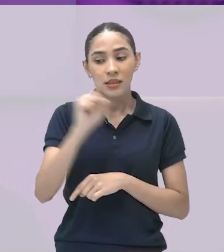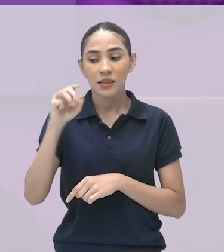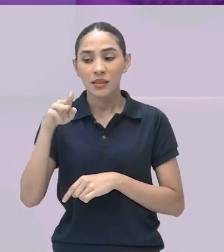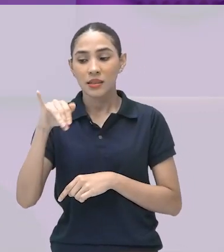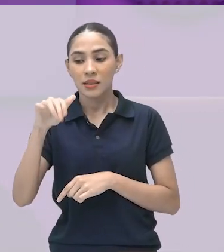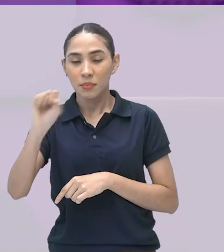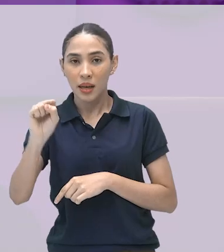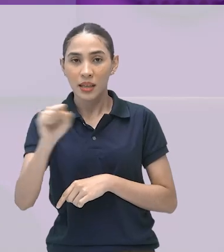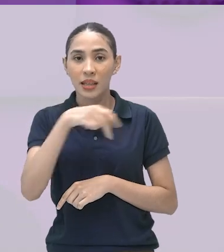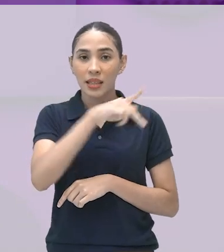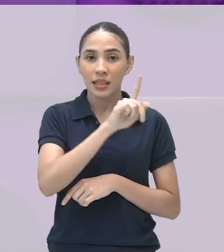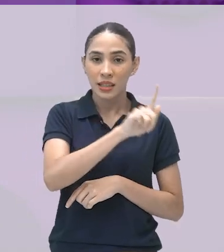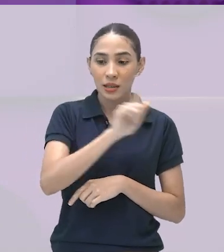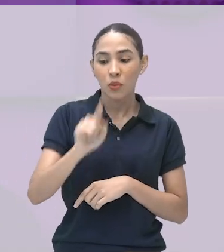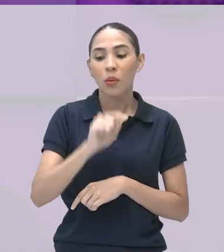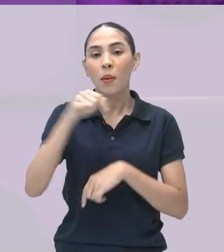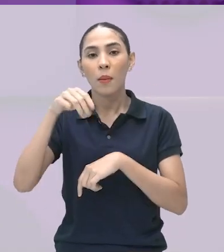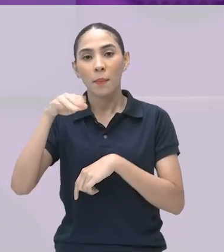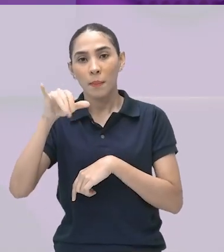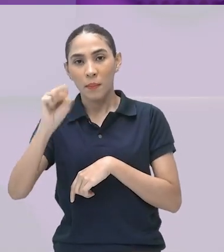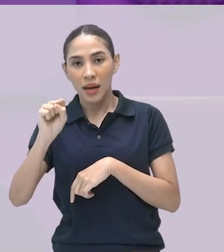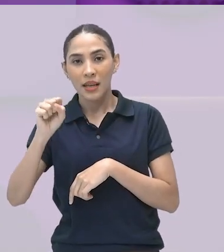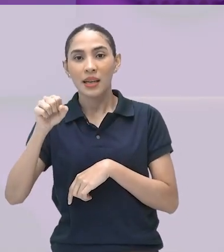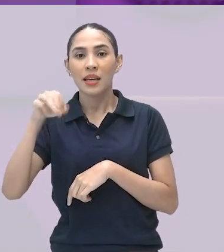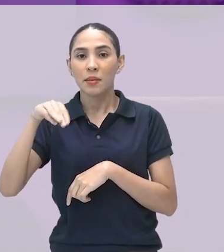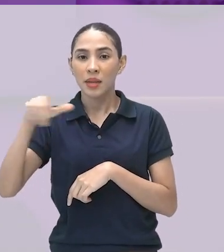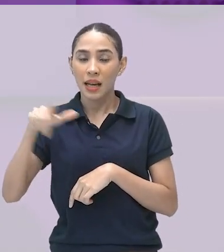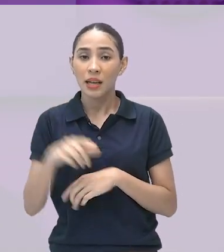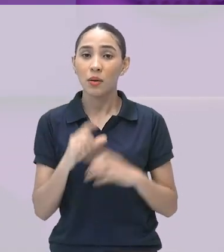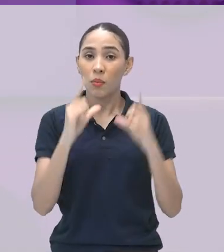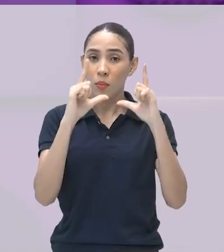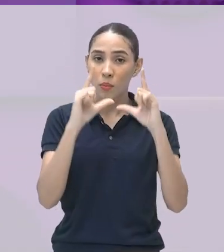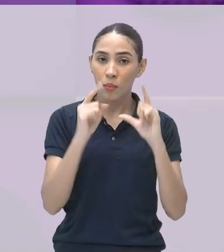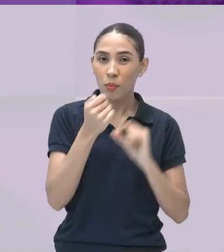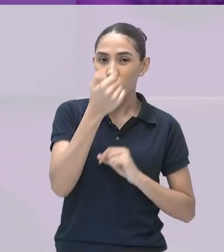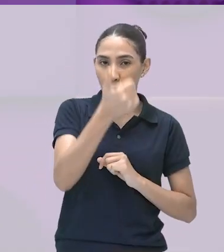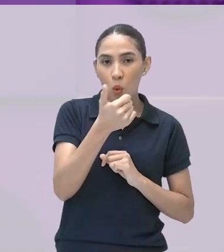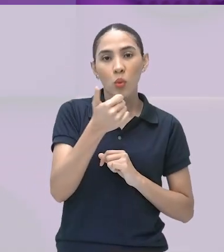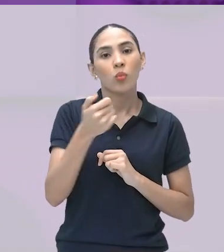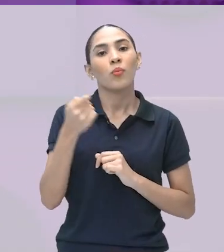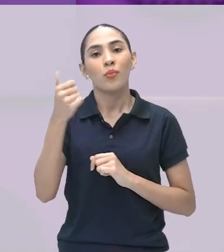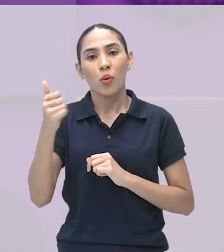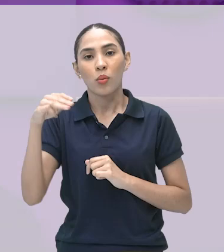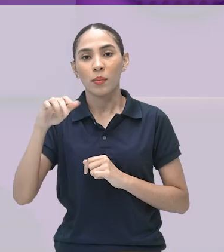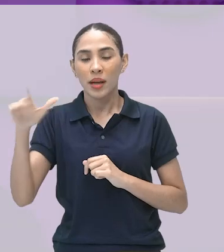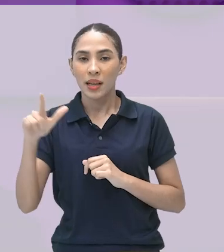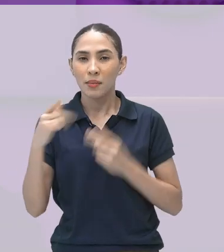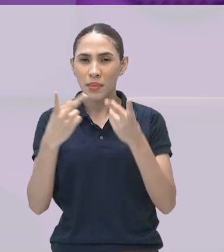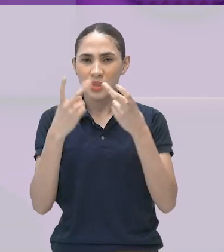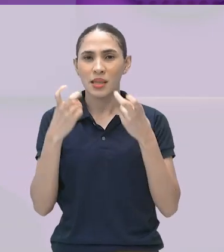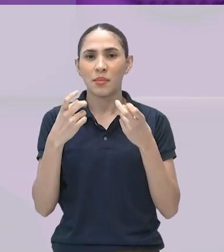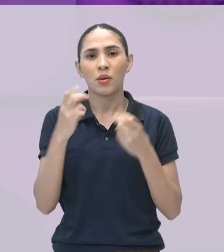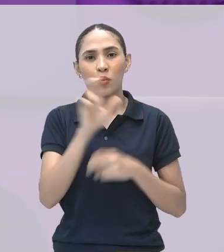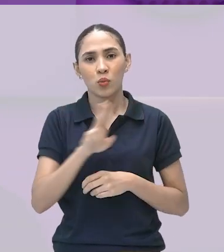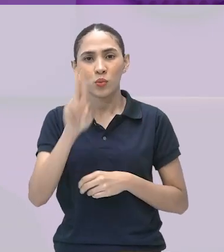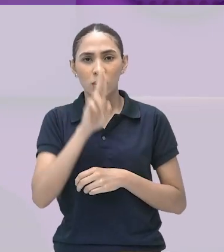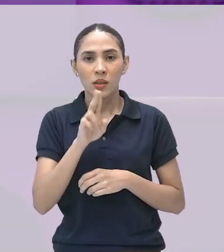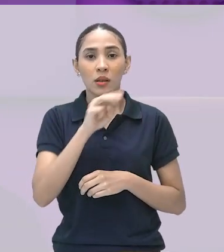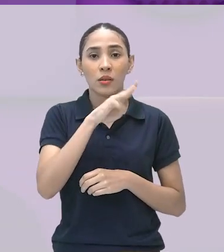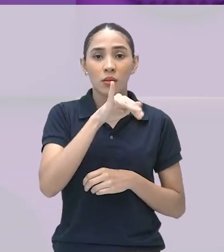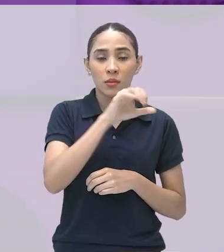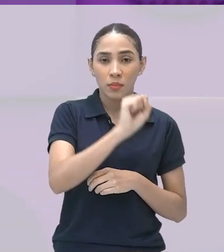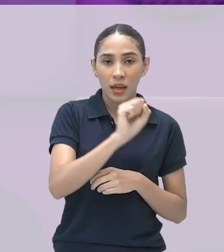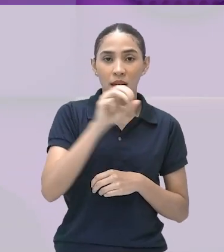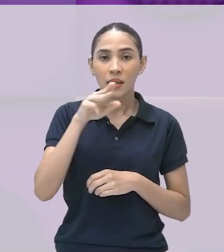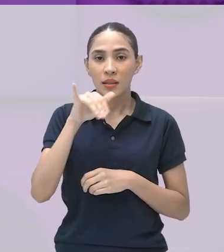Mais quilo, mais ml. Menos quilo, menos ml. Vejam que eu estou usando a mesma palavra, inclusive, né? O mais,